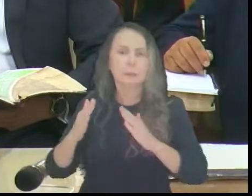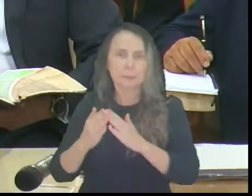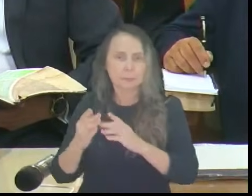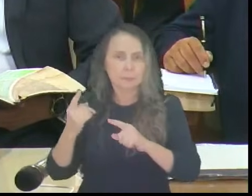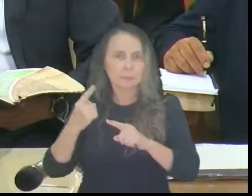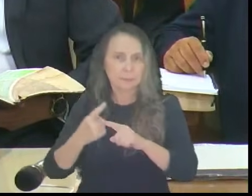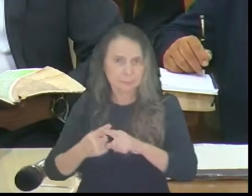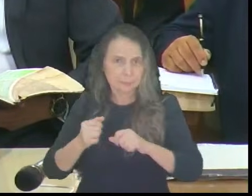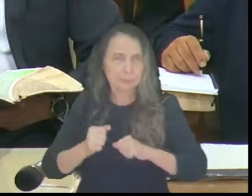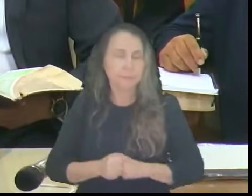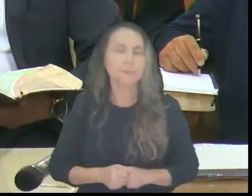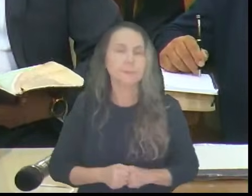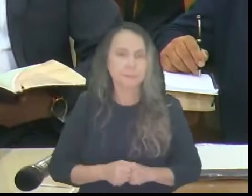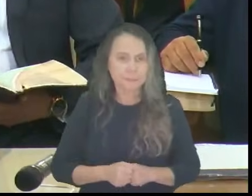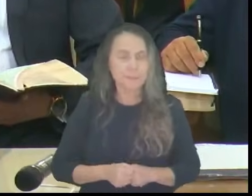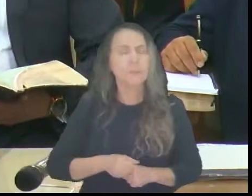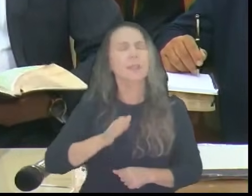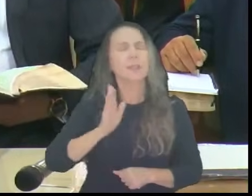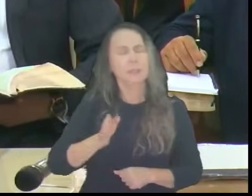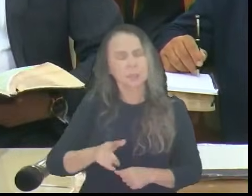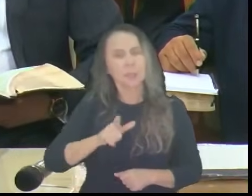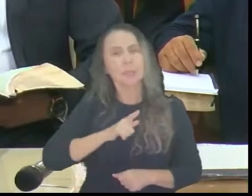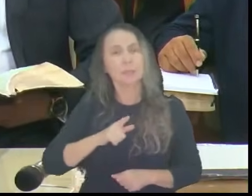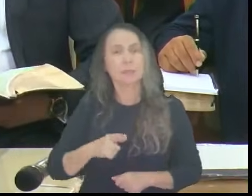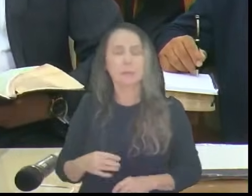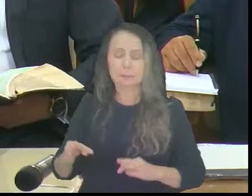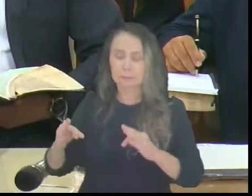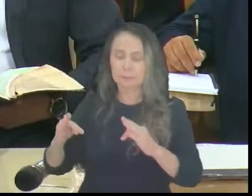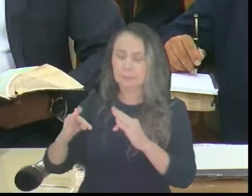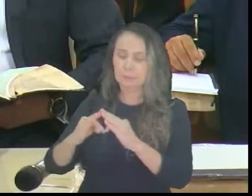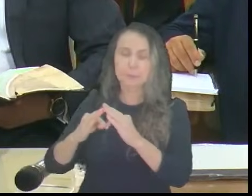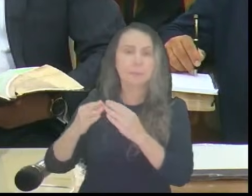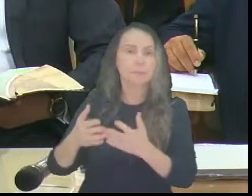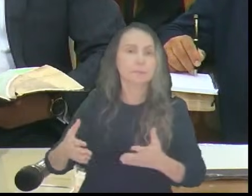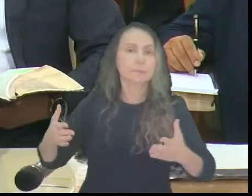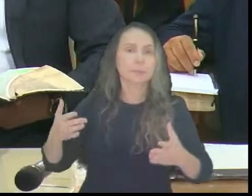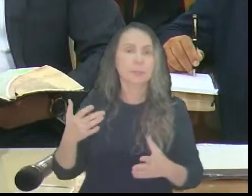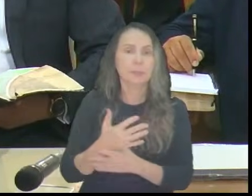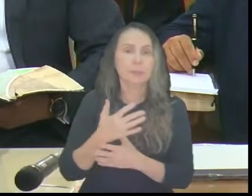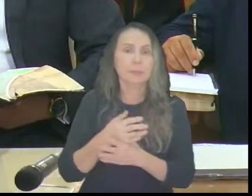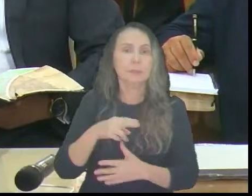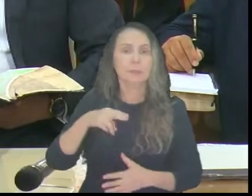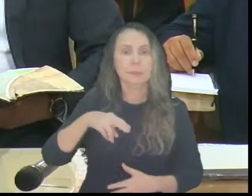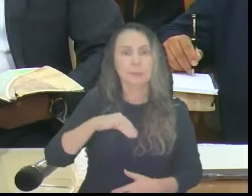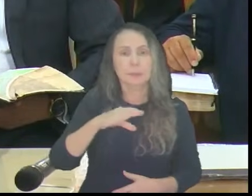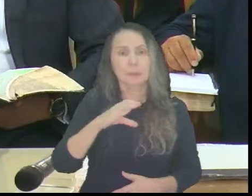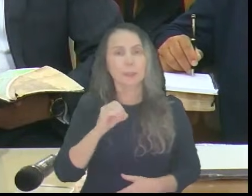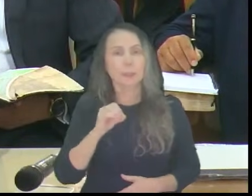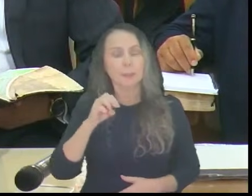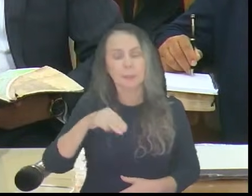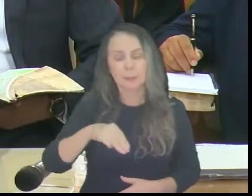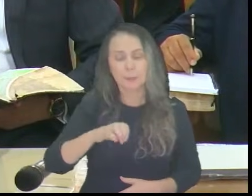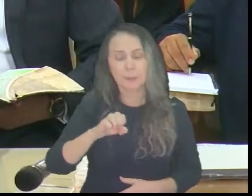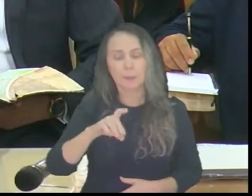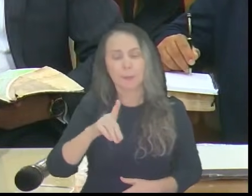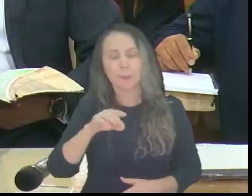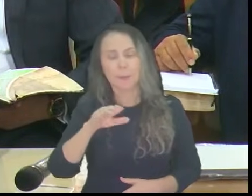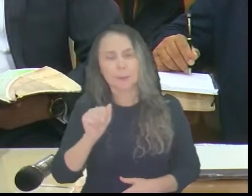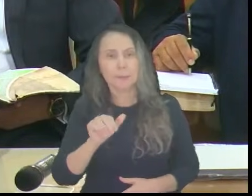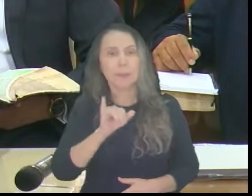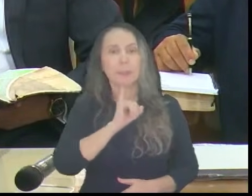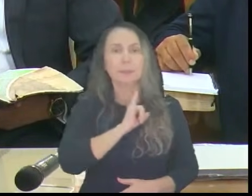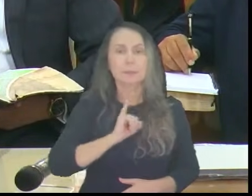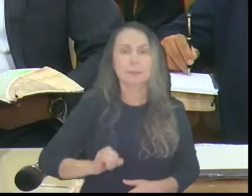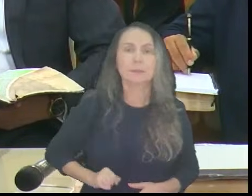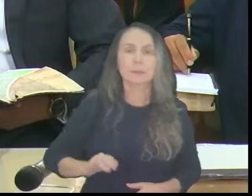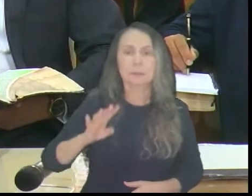de Cristo, já havia um templo tão grande na cidade de Nicomédia, no Império Romano, que era maior